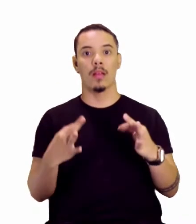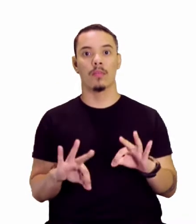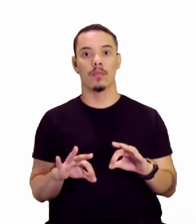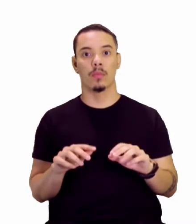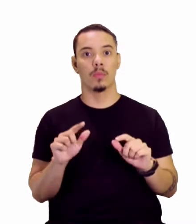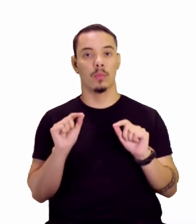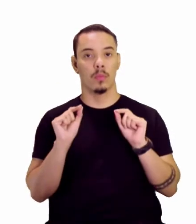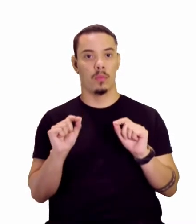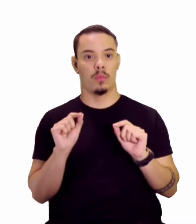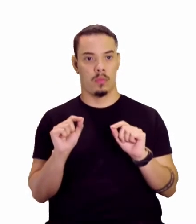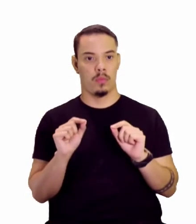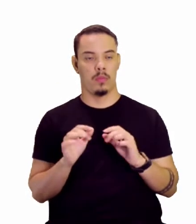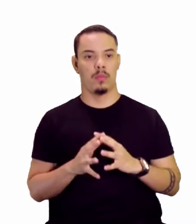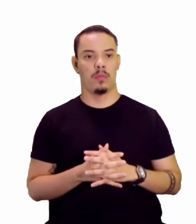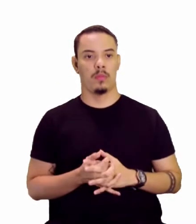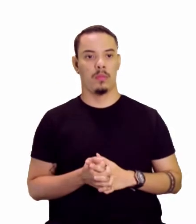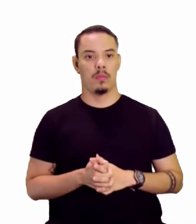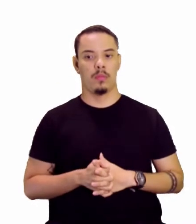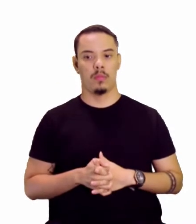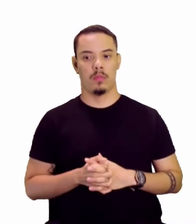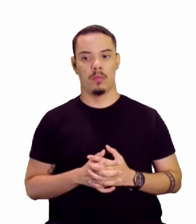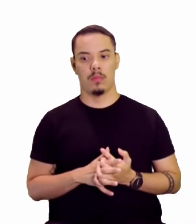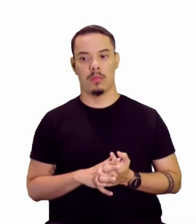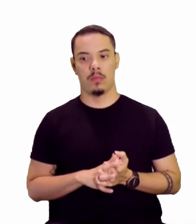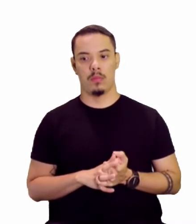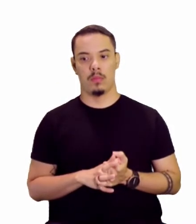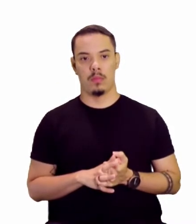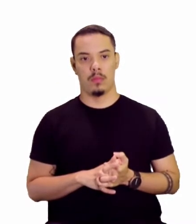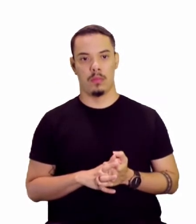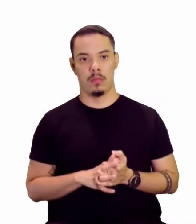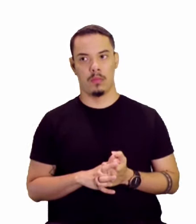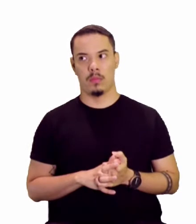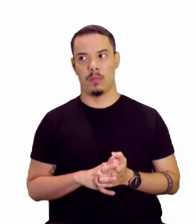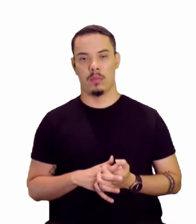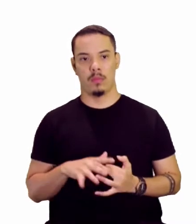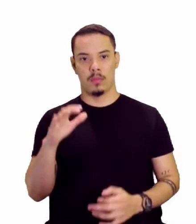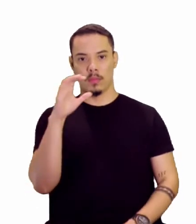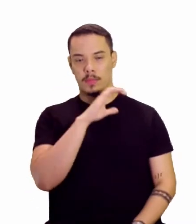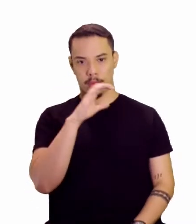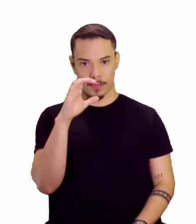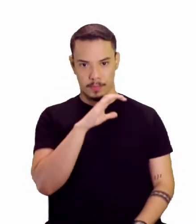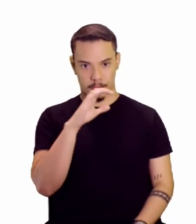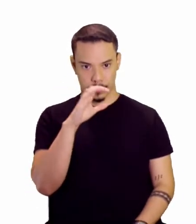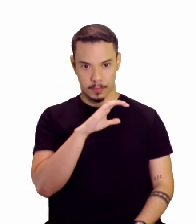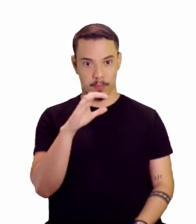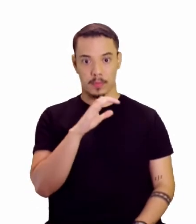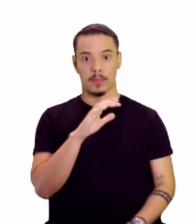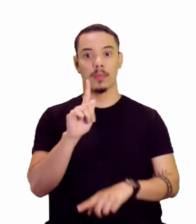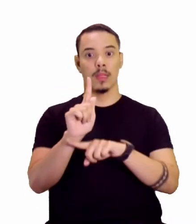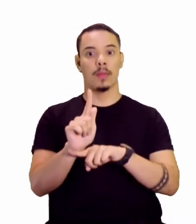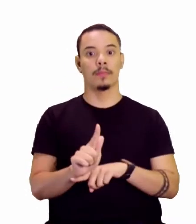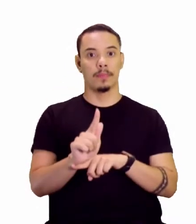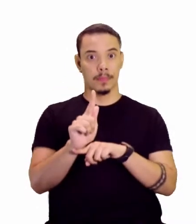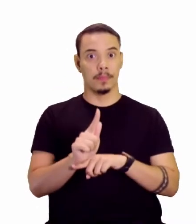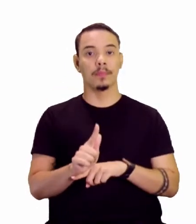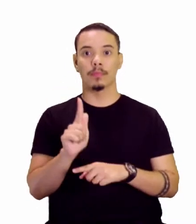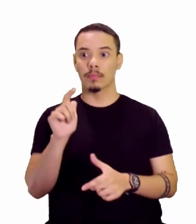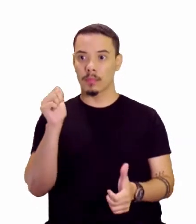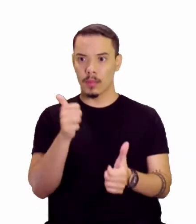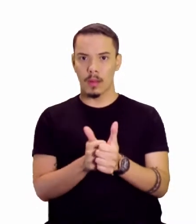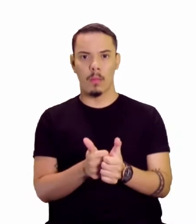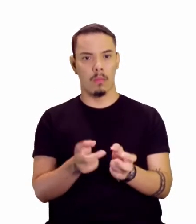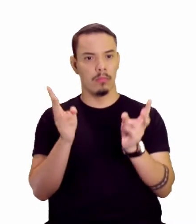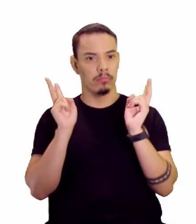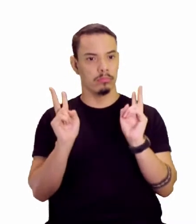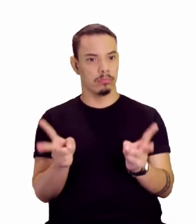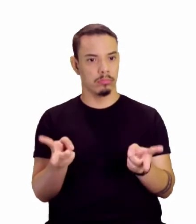Afirma-se que, com relação ao experimento de Galileu, a aceleração da gravidade foi considerada a mesma para